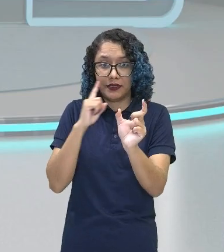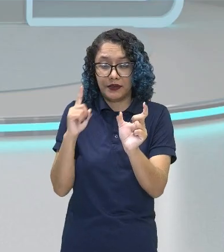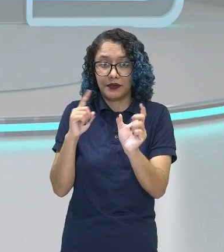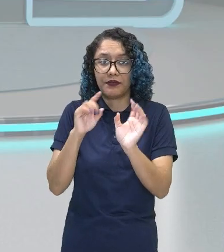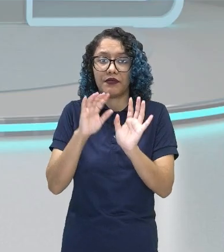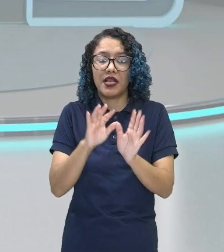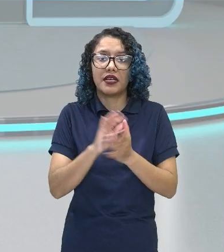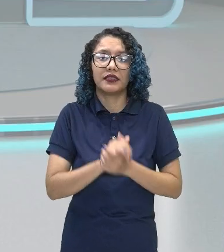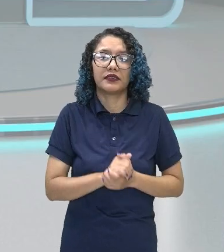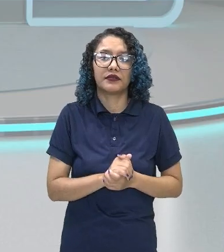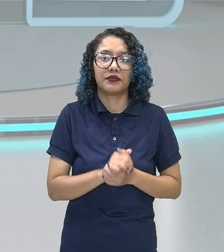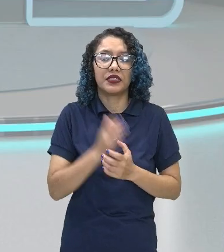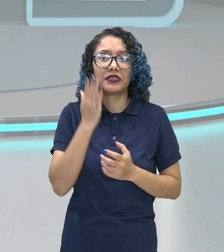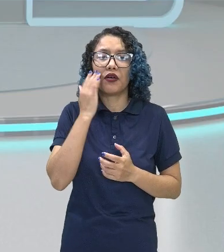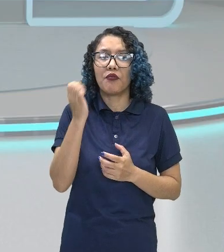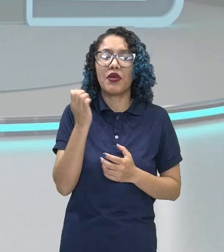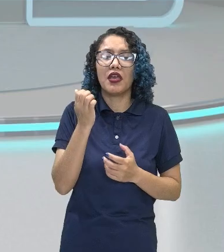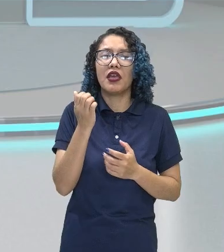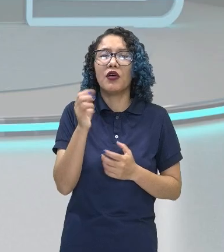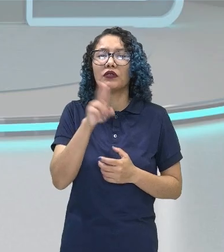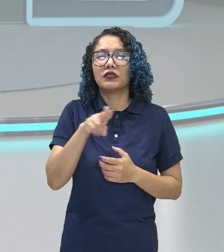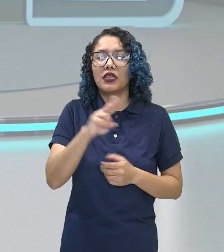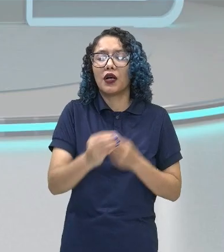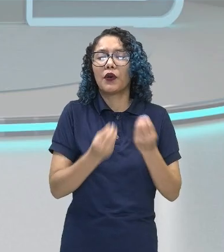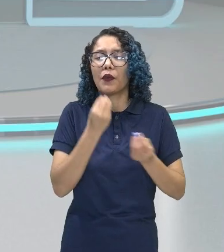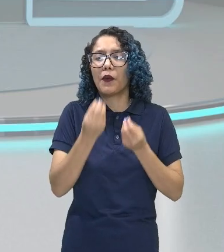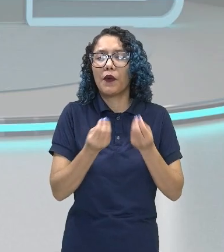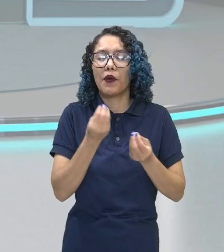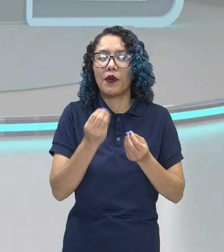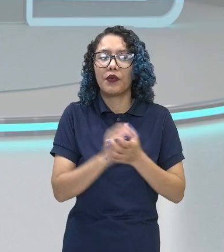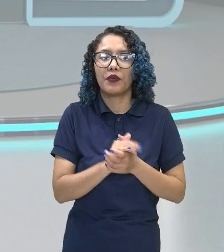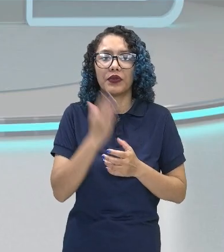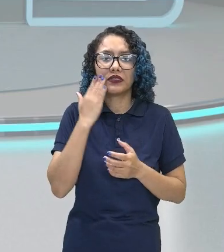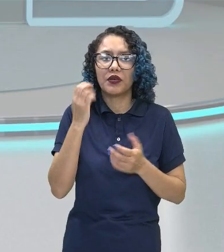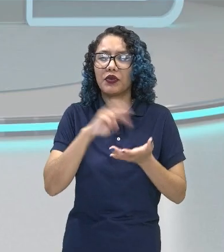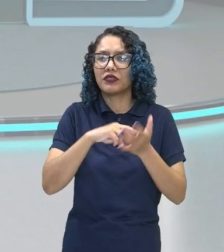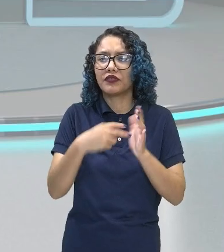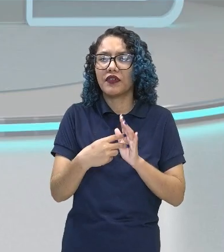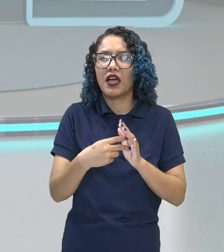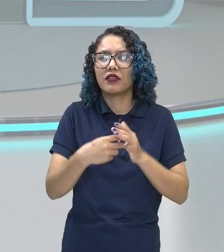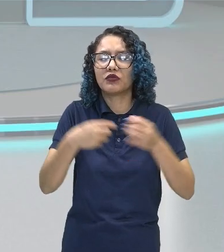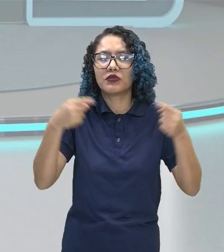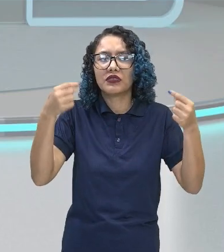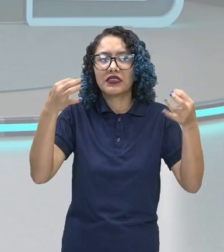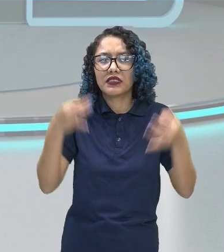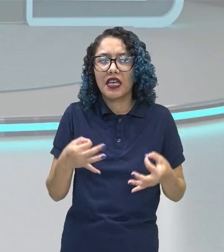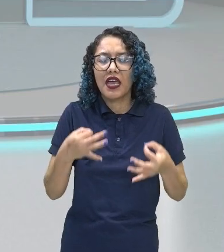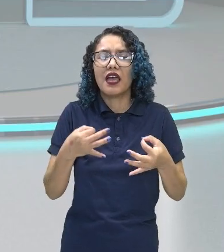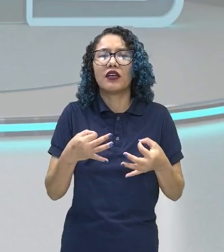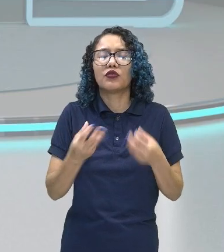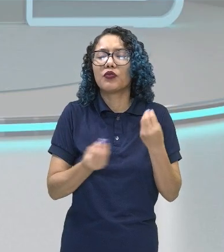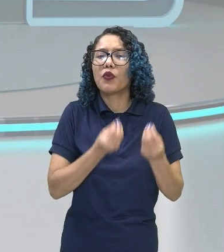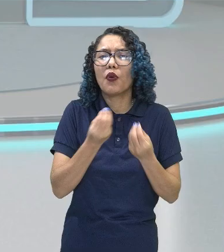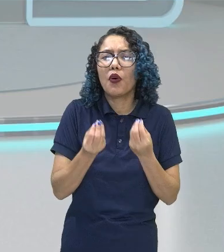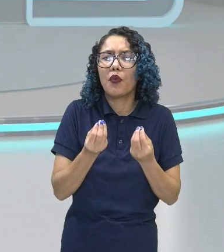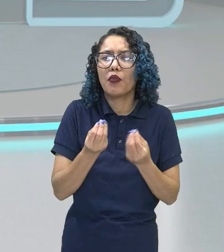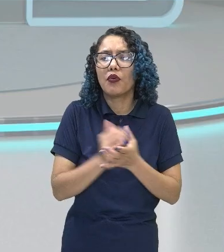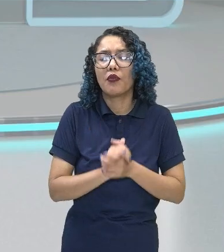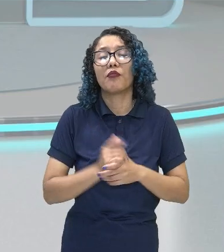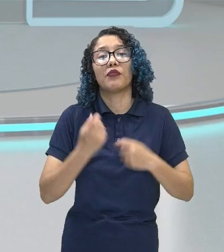saberei utilizar, né? Como eu identificarei esse sentido? Claro que dentro, né, de